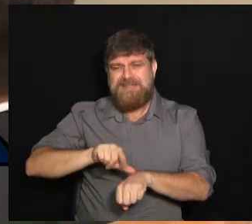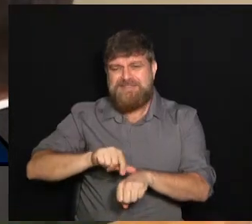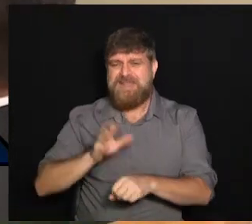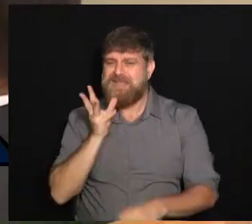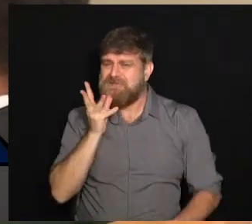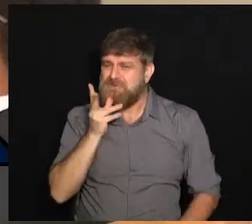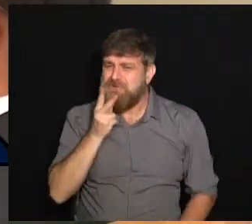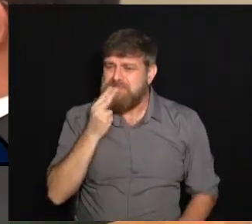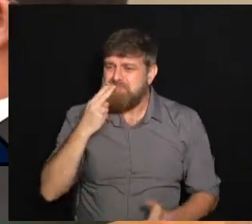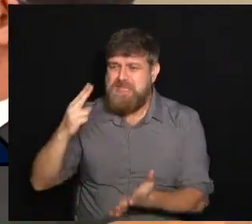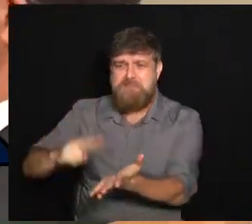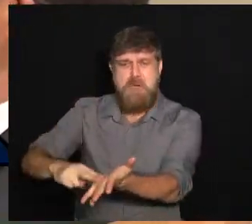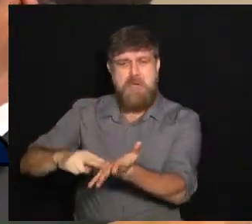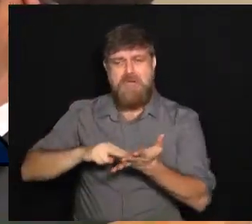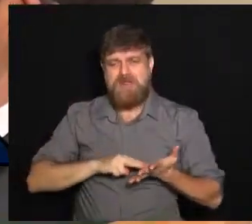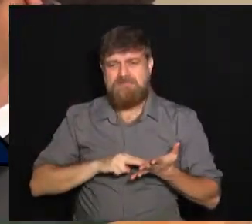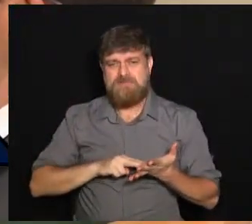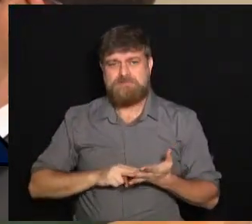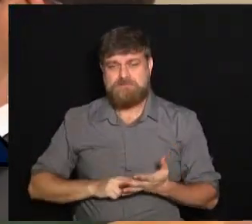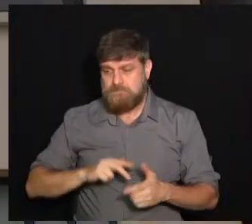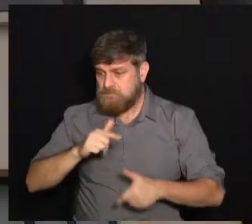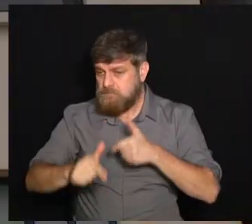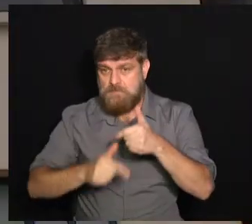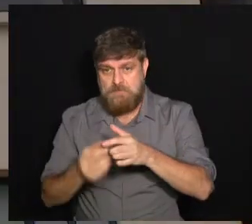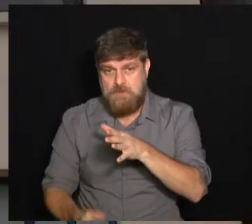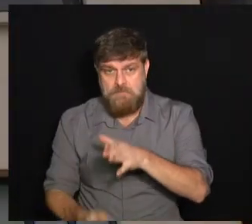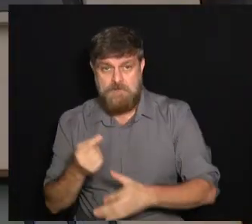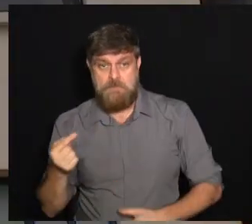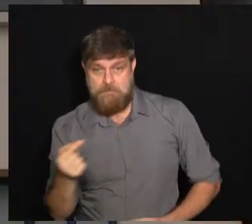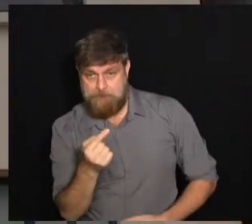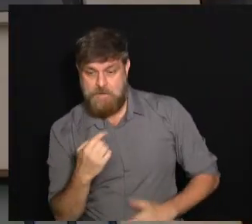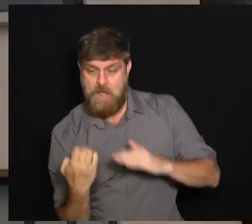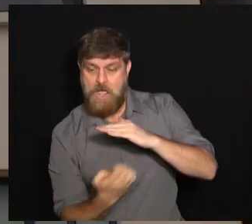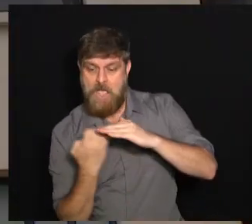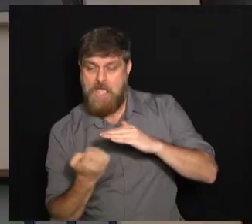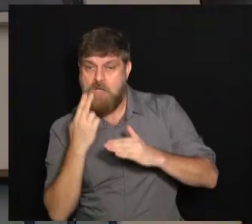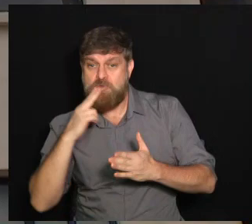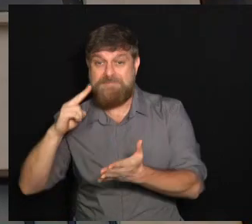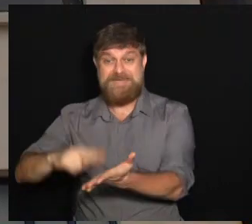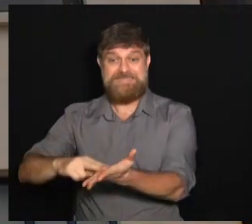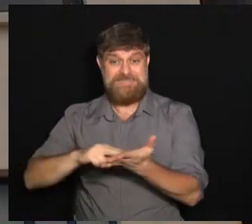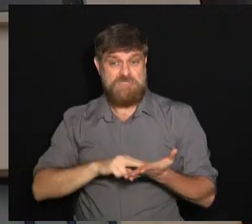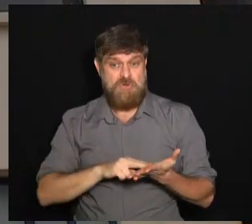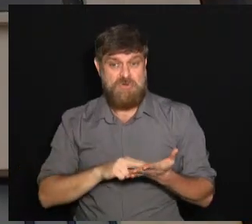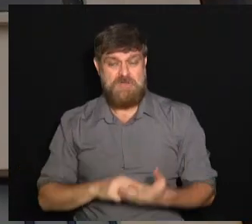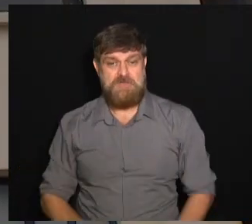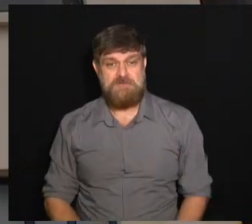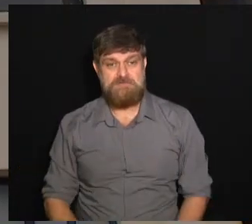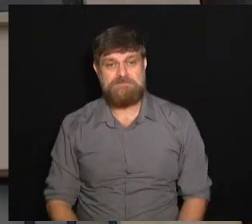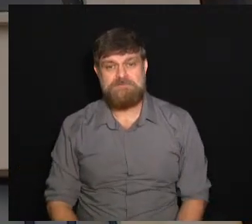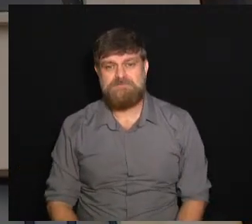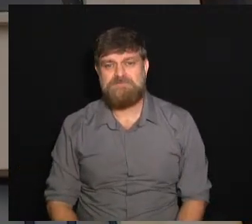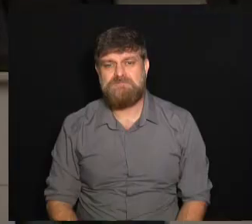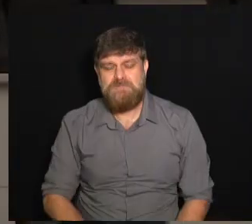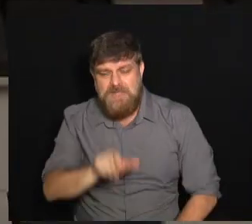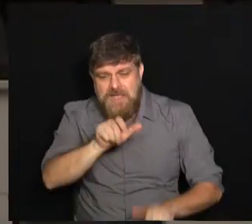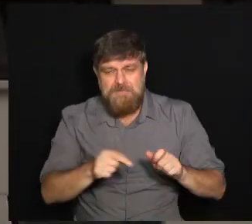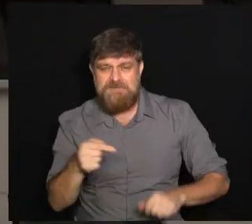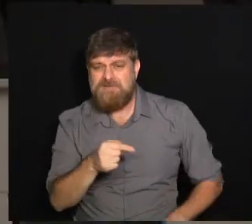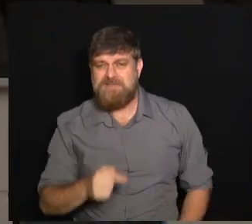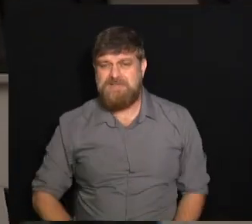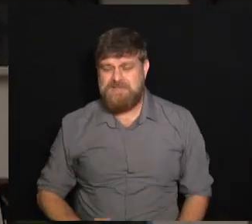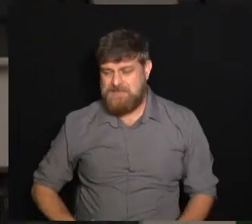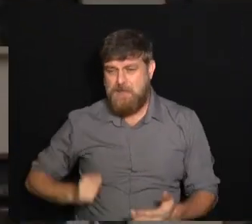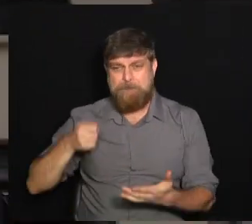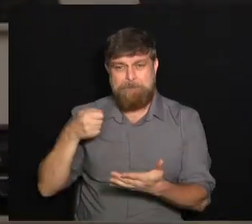de correspondências, serviço que é efetuado pela empresa brasileira de Correios e Telégrafos. Como os moradores estão